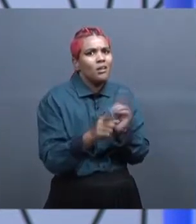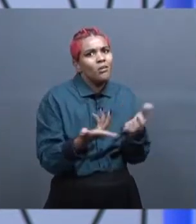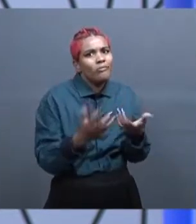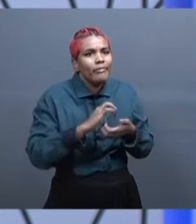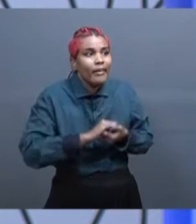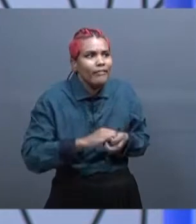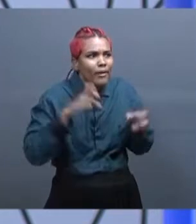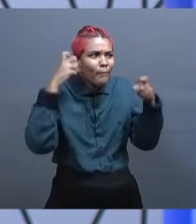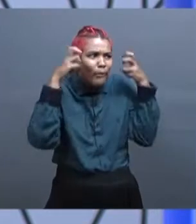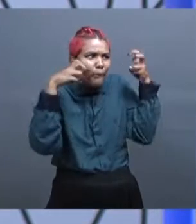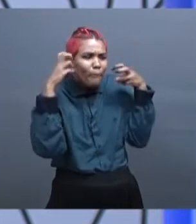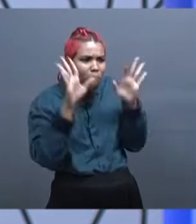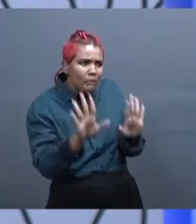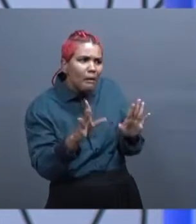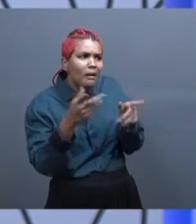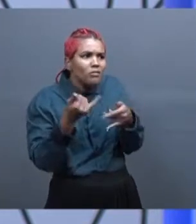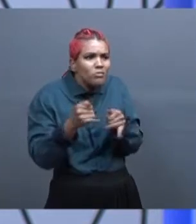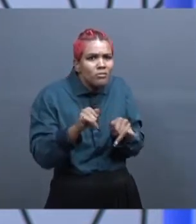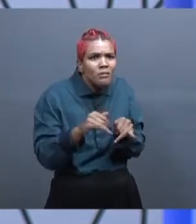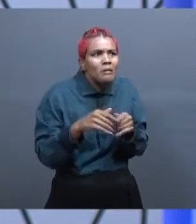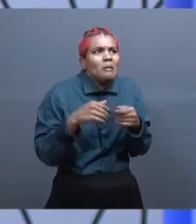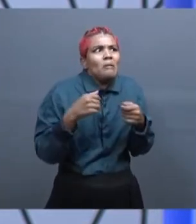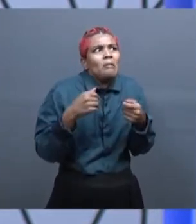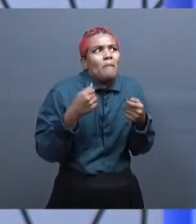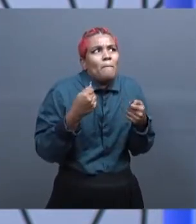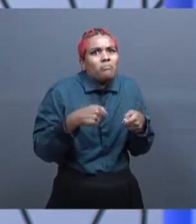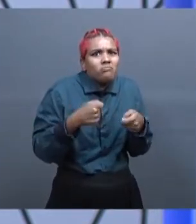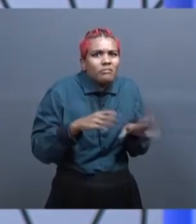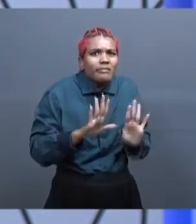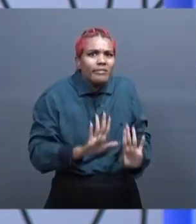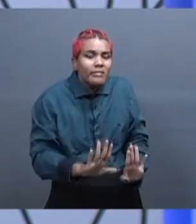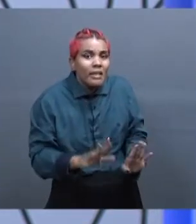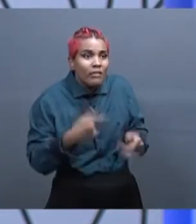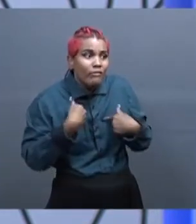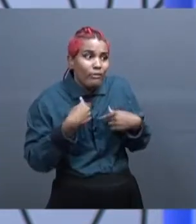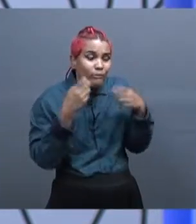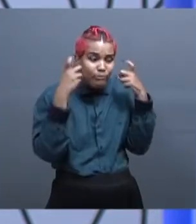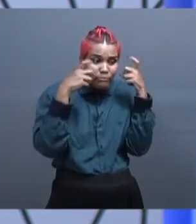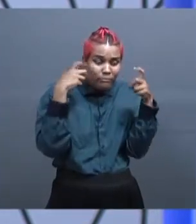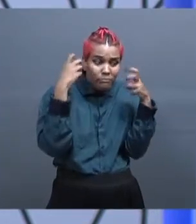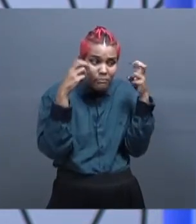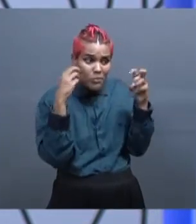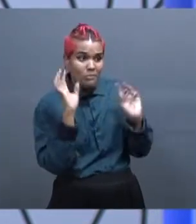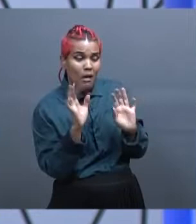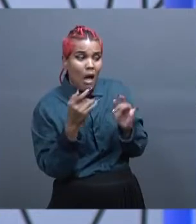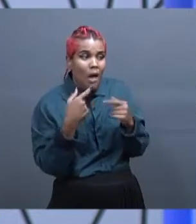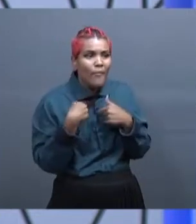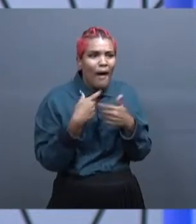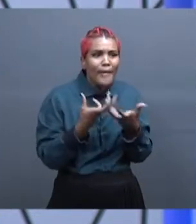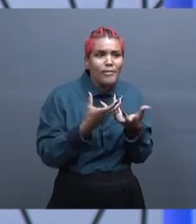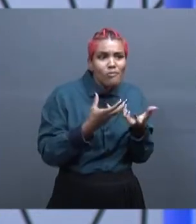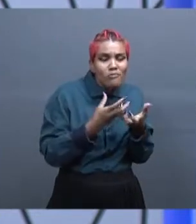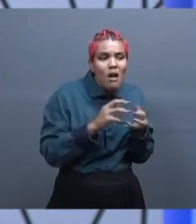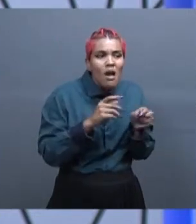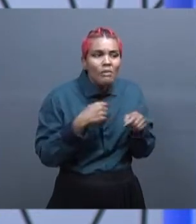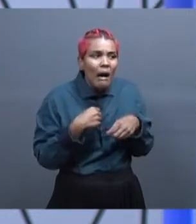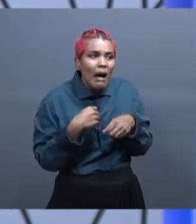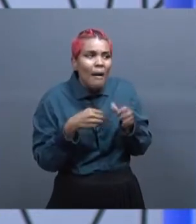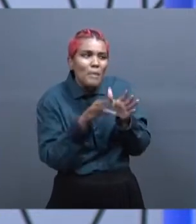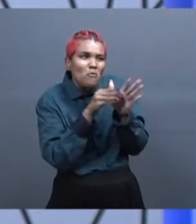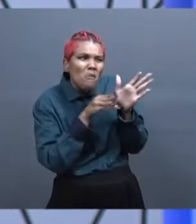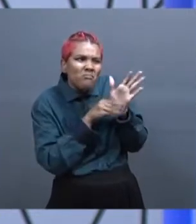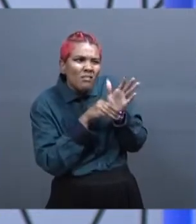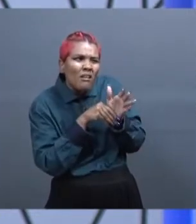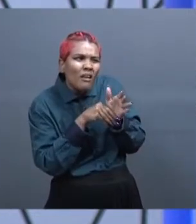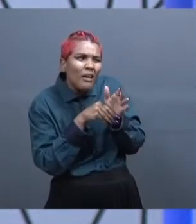preocupado com isso muitas pessoas me falam uma coisa parecida com a eu fico pensando o que eu vou fazer não sei se o conceito tem a ver com